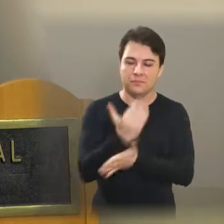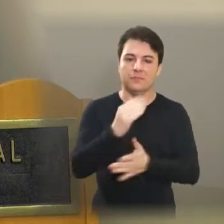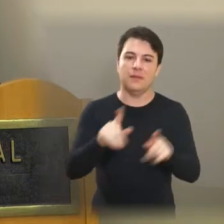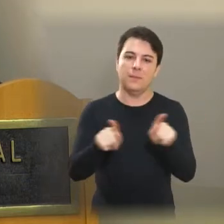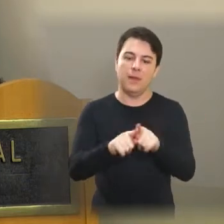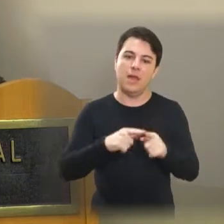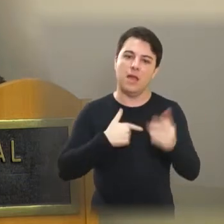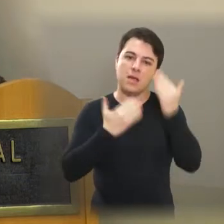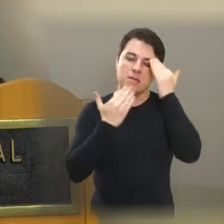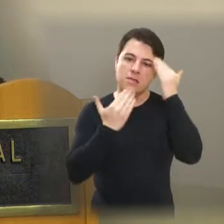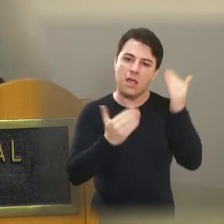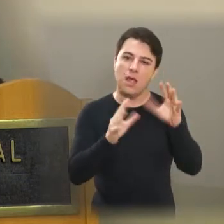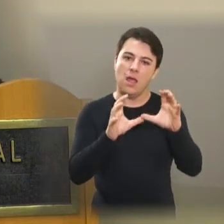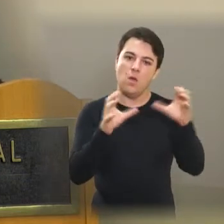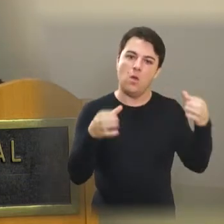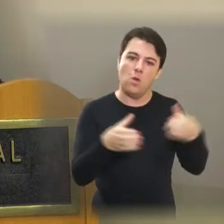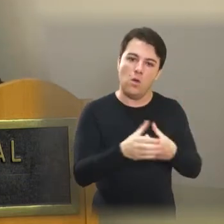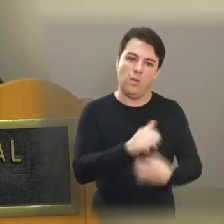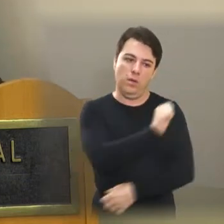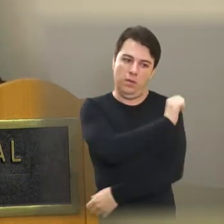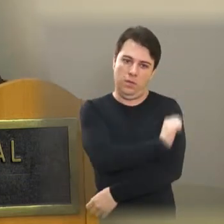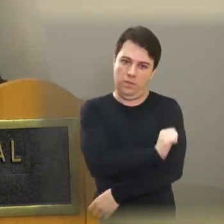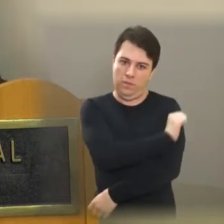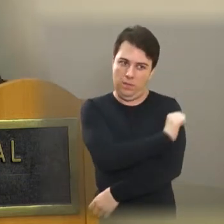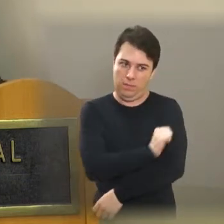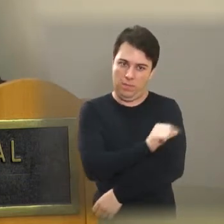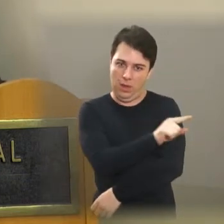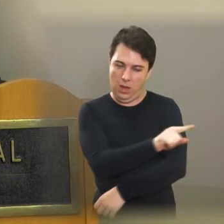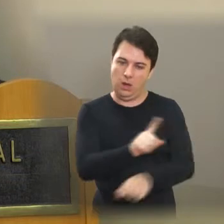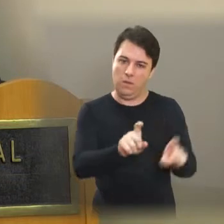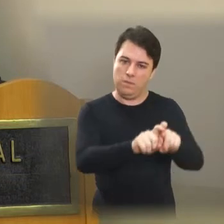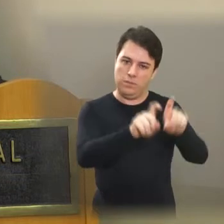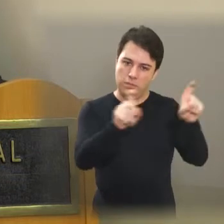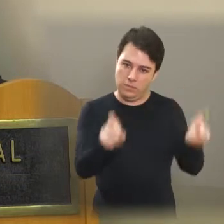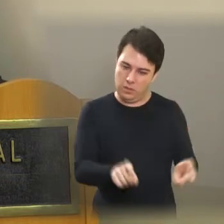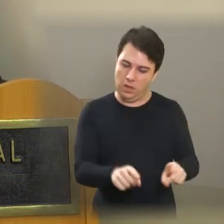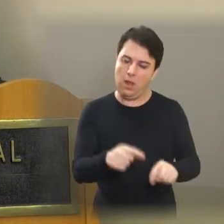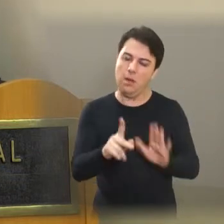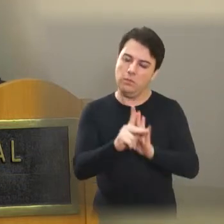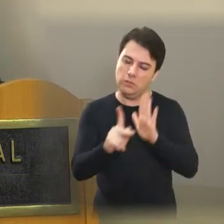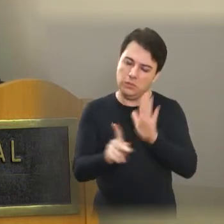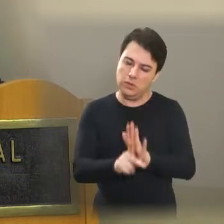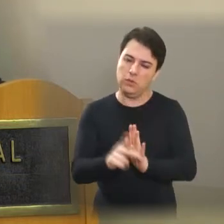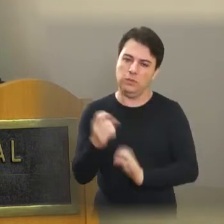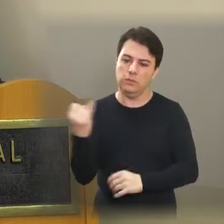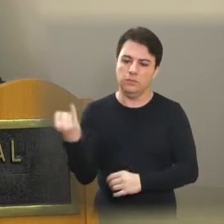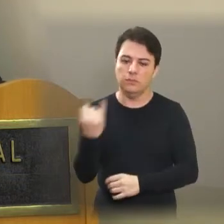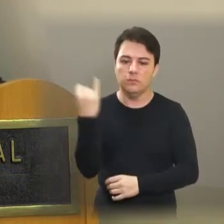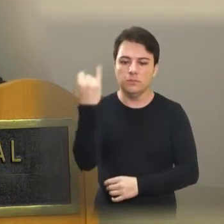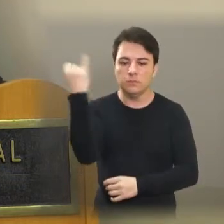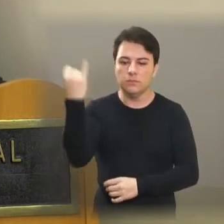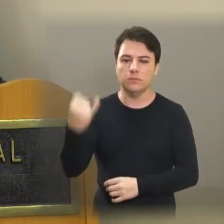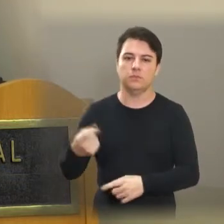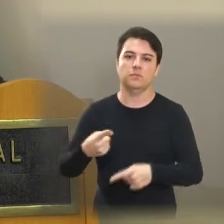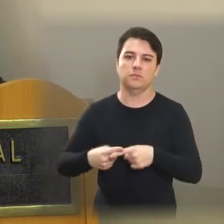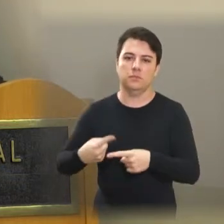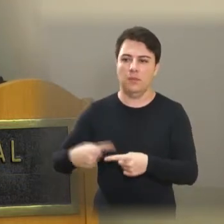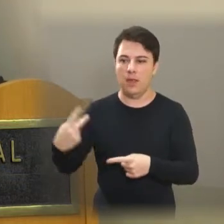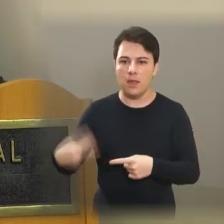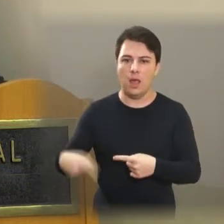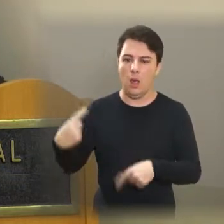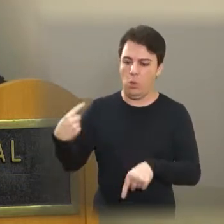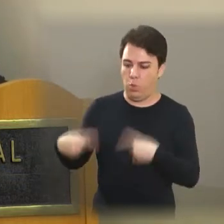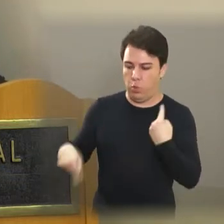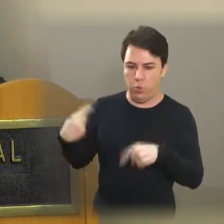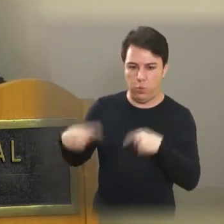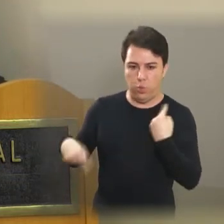obstetriz, né? Dessa cidade de Araraquara, que foi um projeto muito emocionante, um projeto muito legal para a nossa cidade, um projeto que deu muito debate nessa